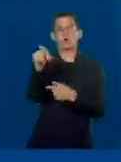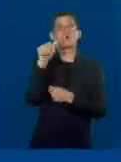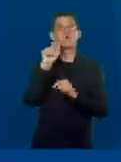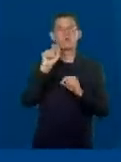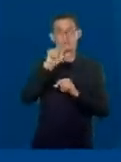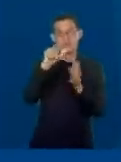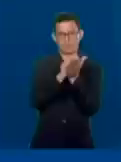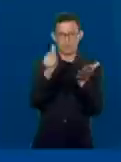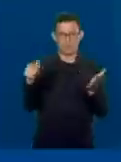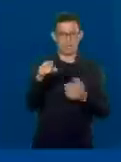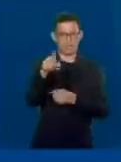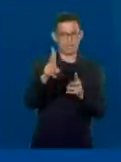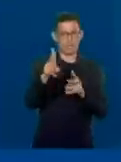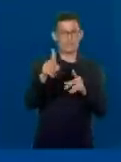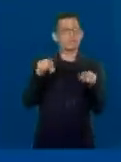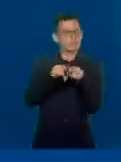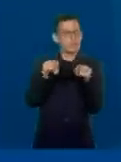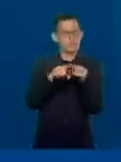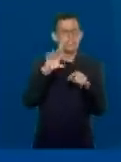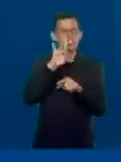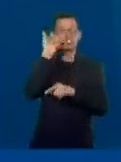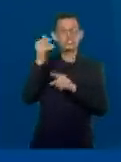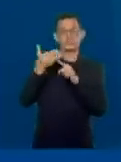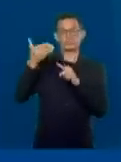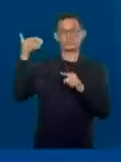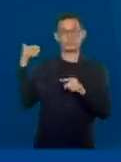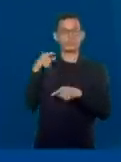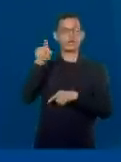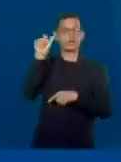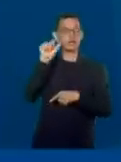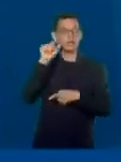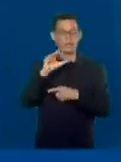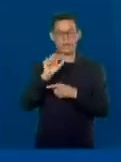dias, a senhora Sâmia Surajê,